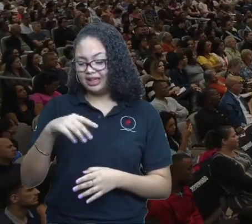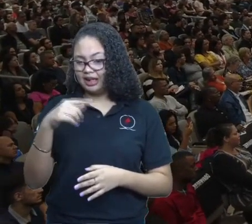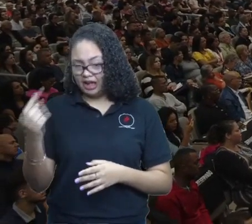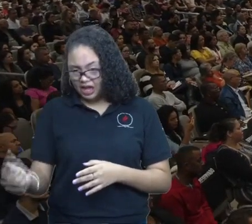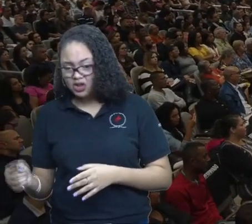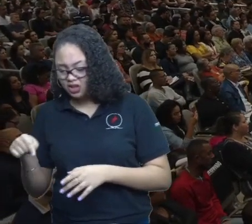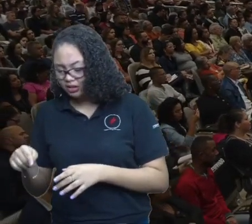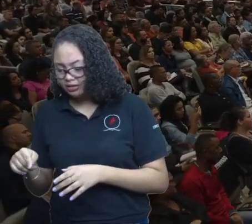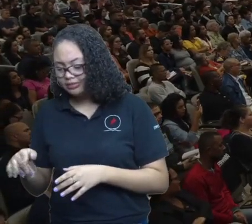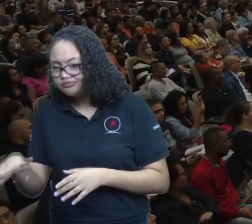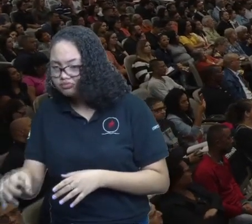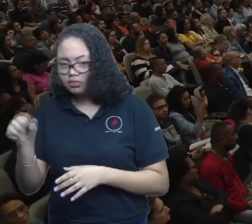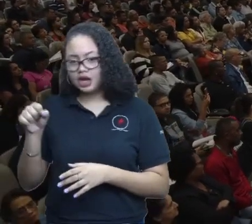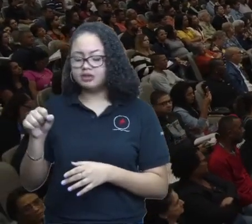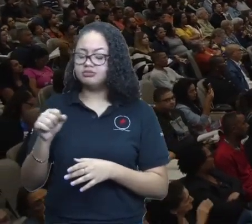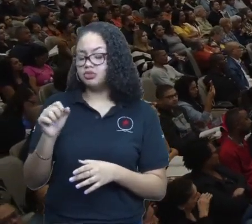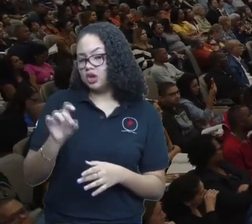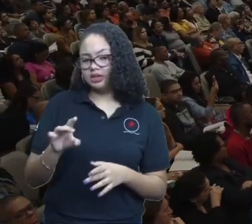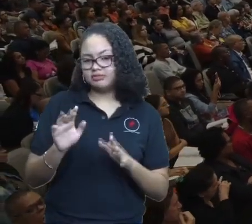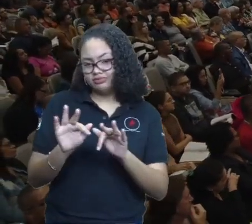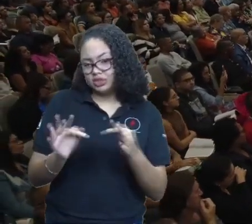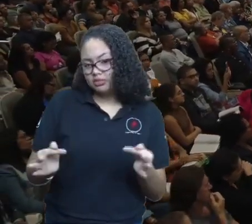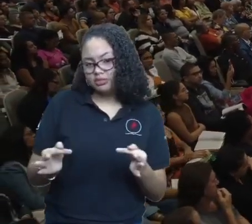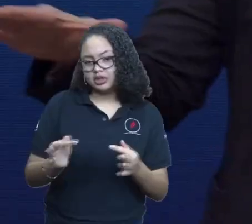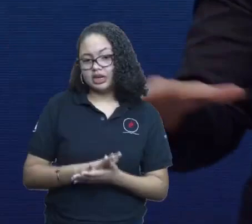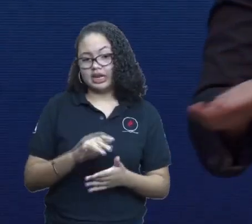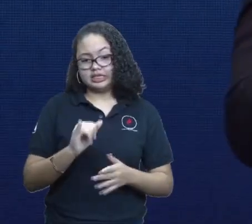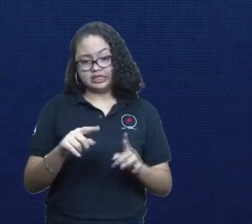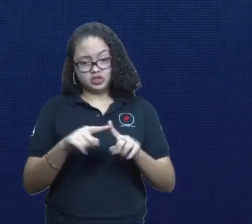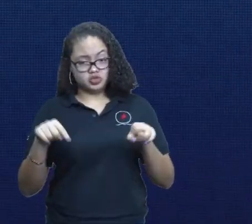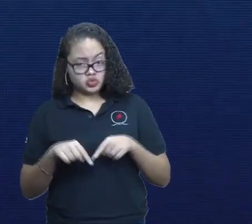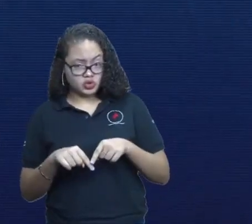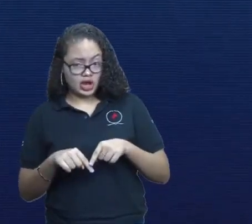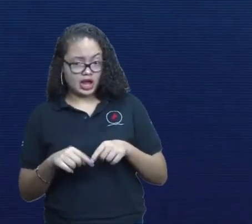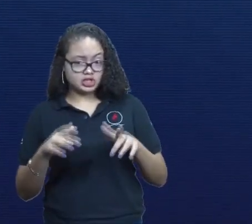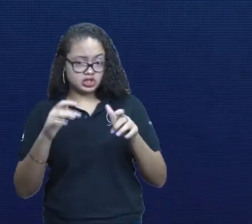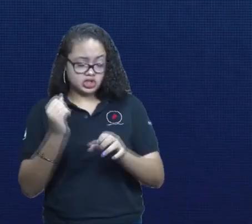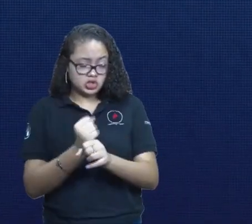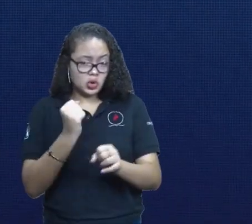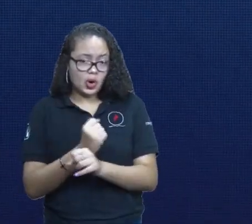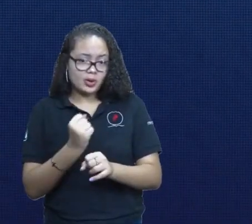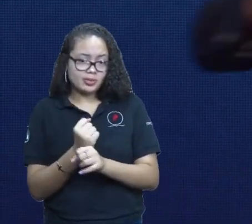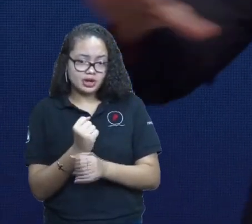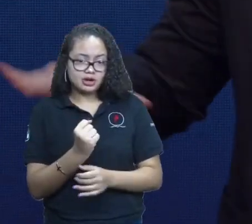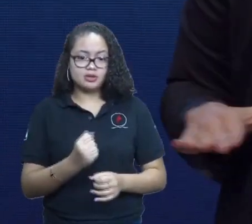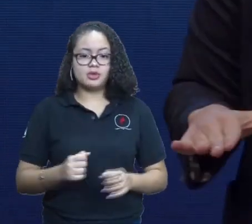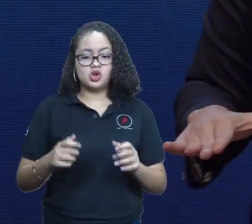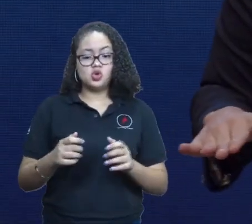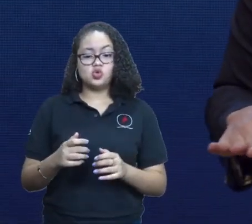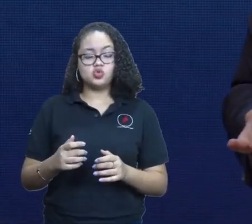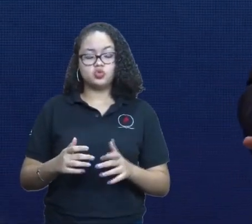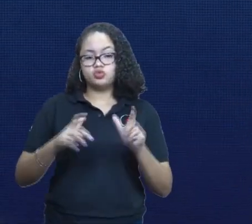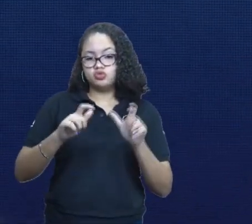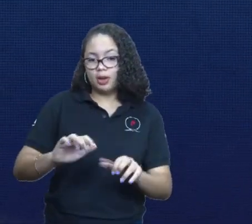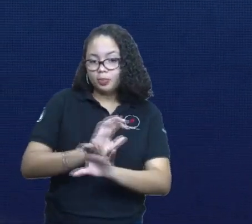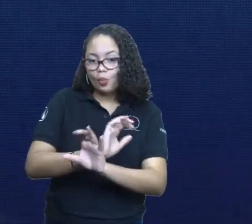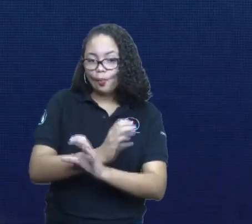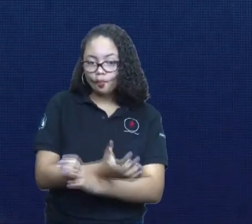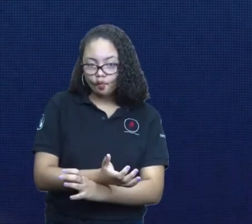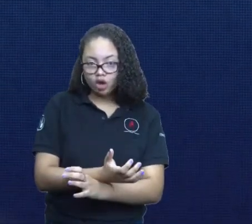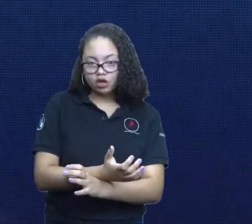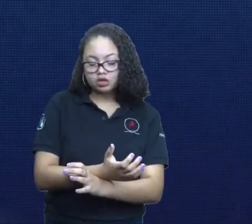abaixa e pega se o canteiro de obras fosse num lugar seco